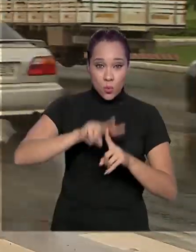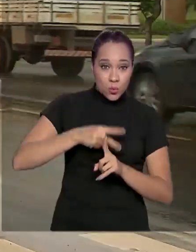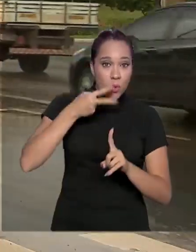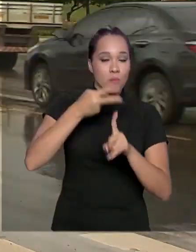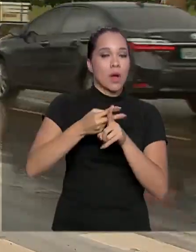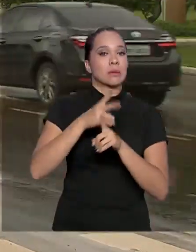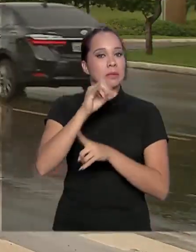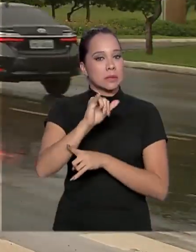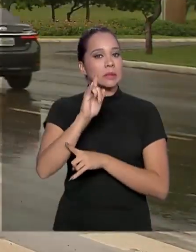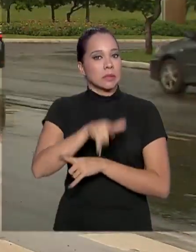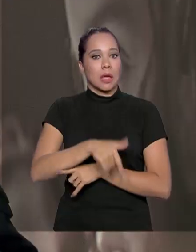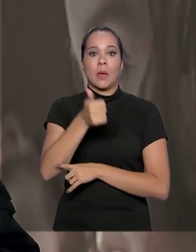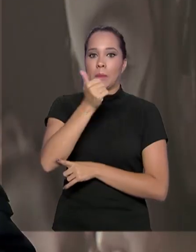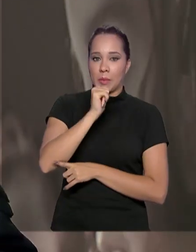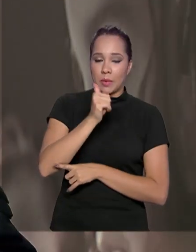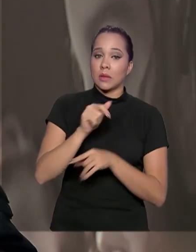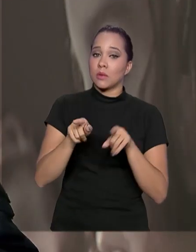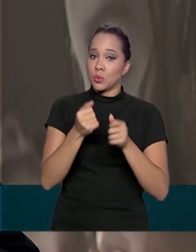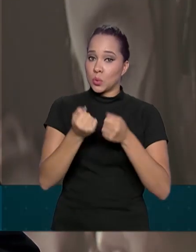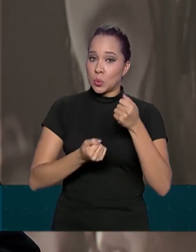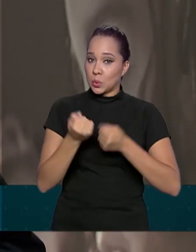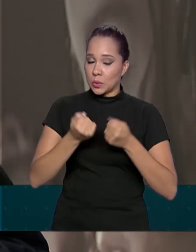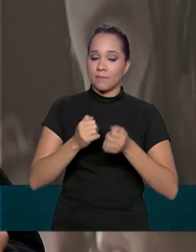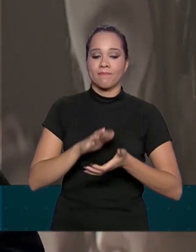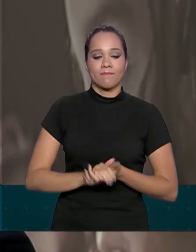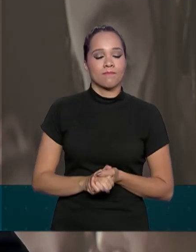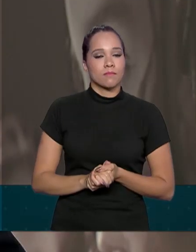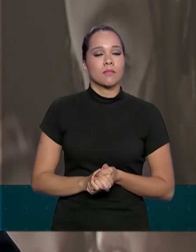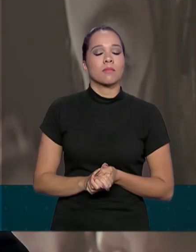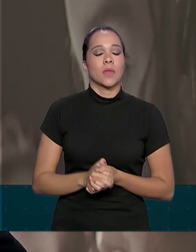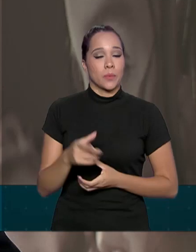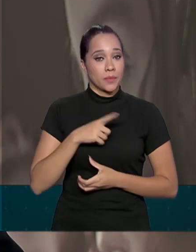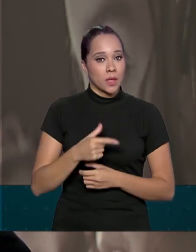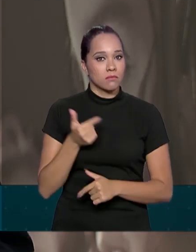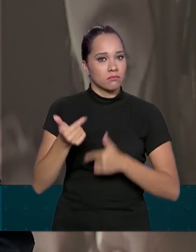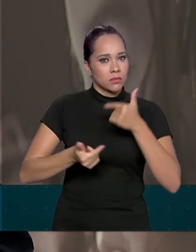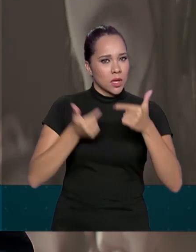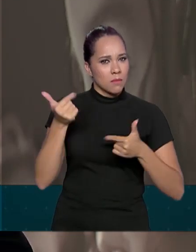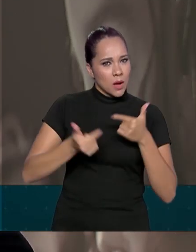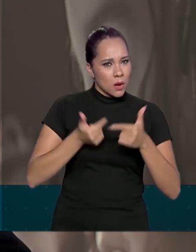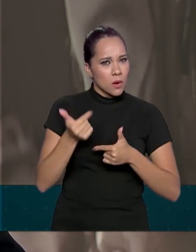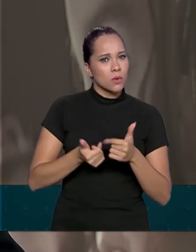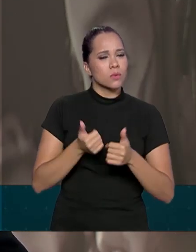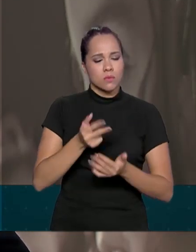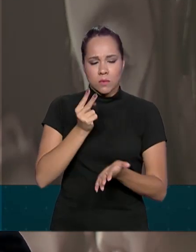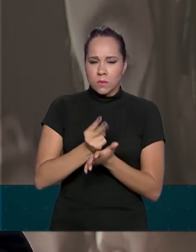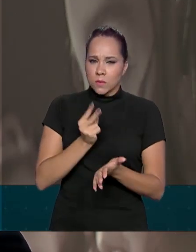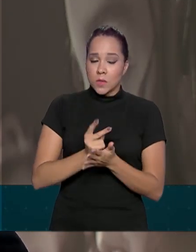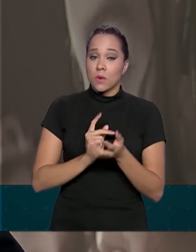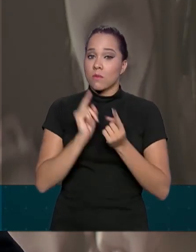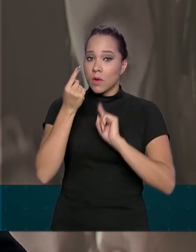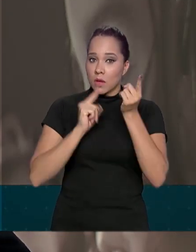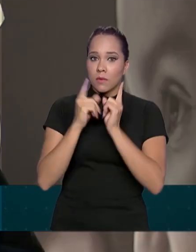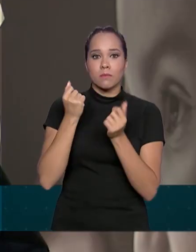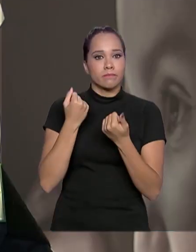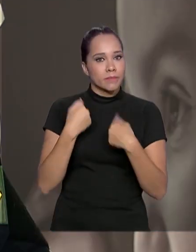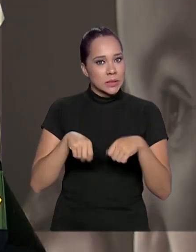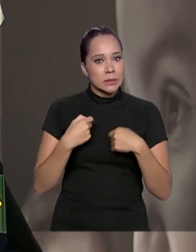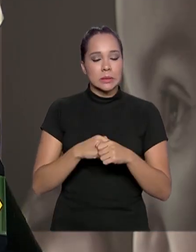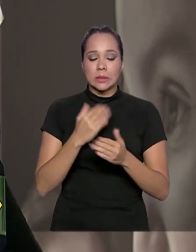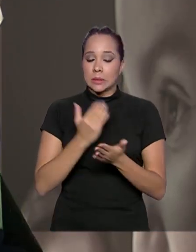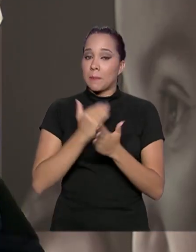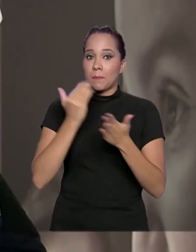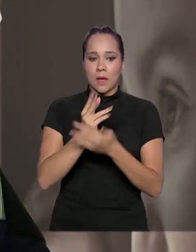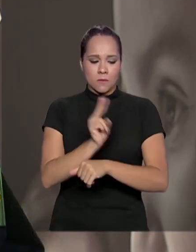é bebida e direção. Nós temos esse trabalho contínuo, né? E o carnaval merece uma atenção ainda maior. E a